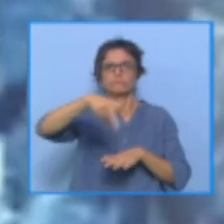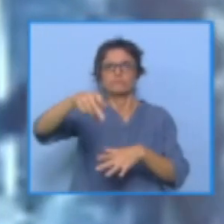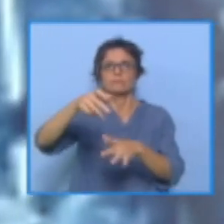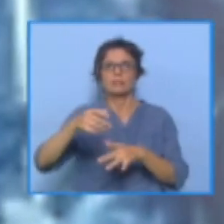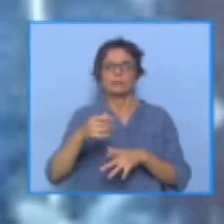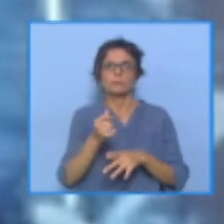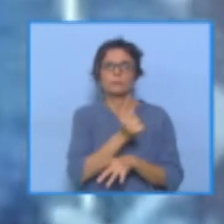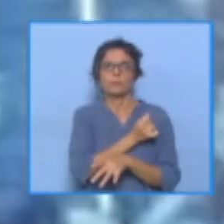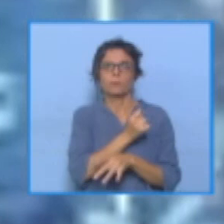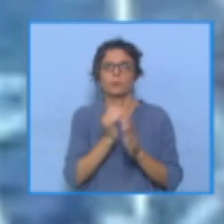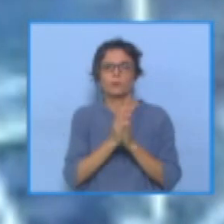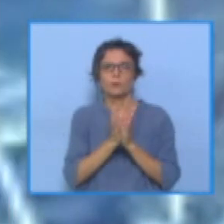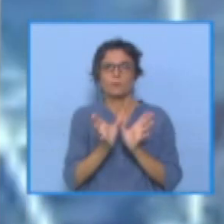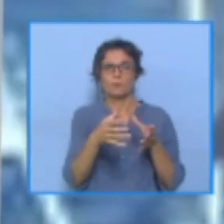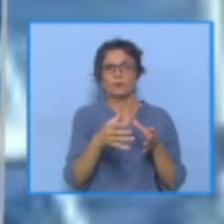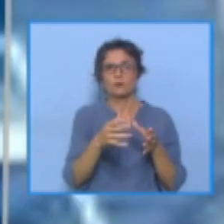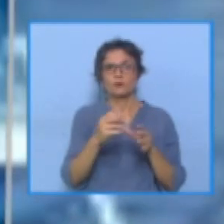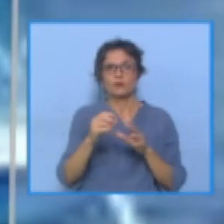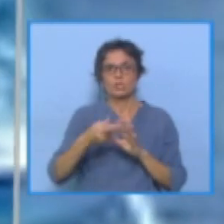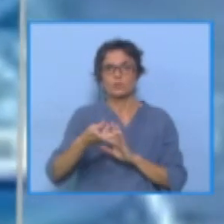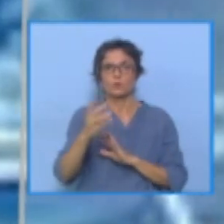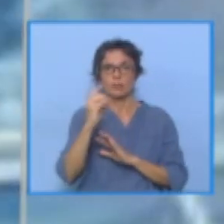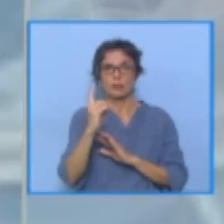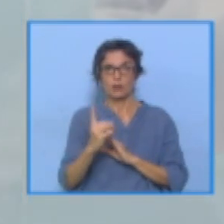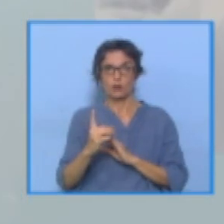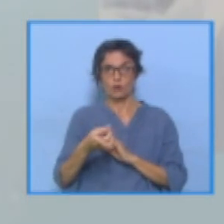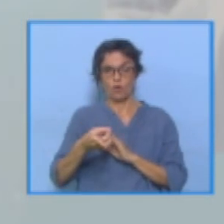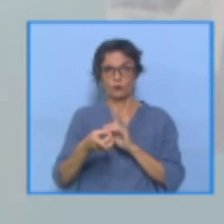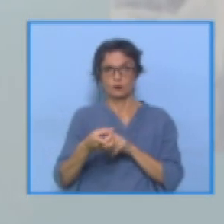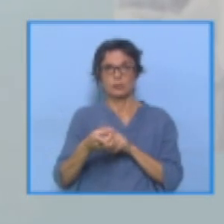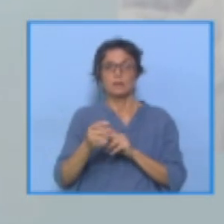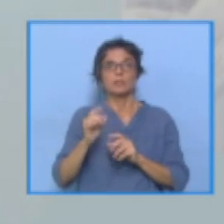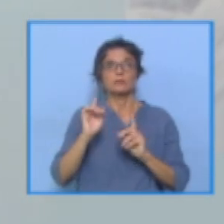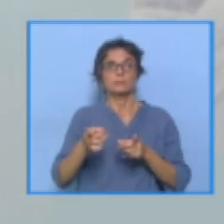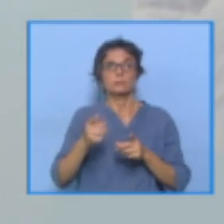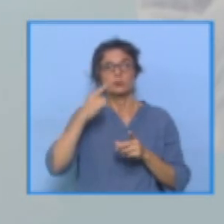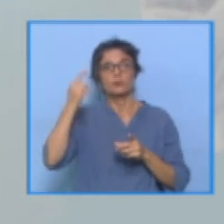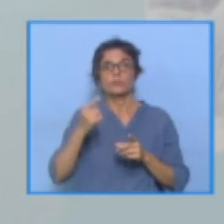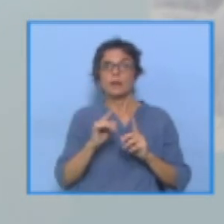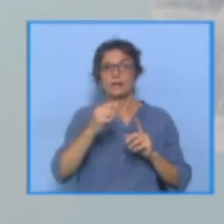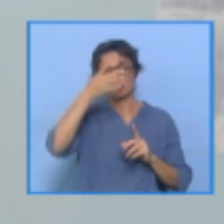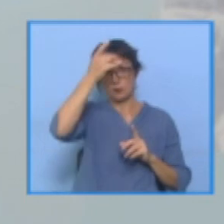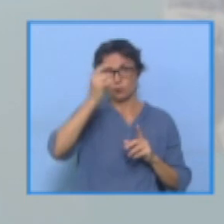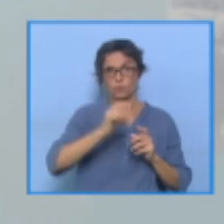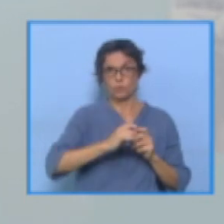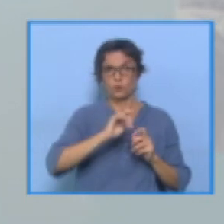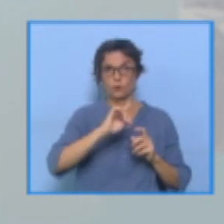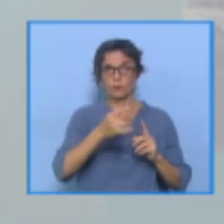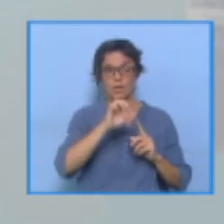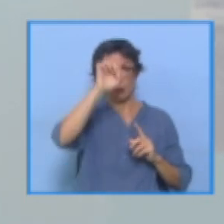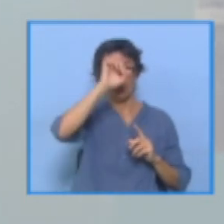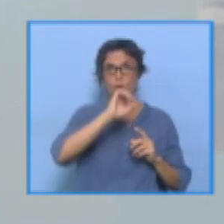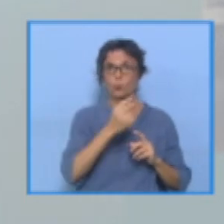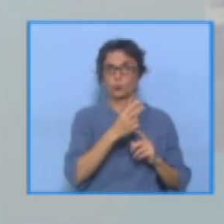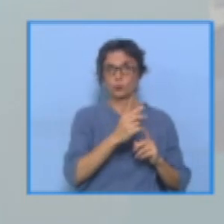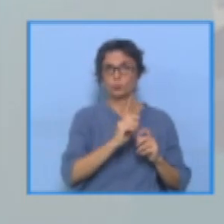dioceses, partiu em outubro do ano passado de Setúbal e terminou